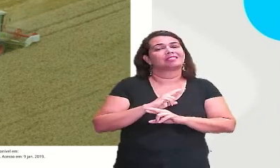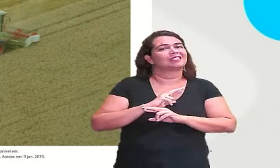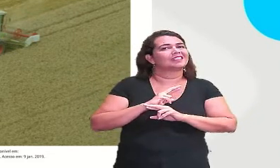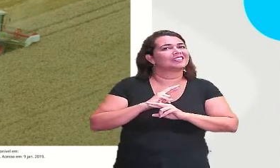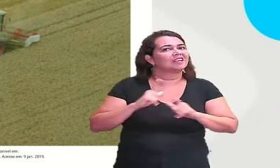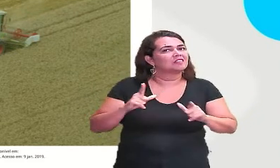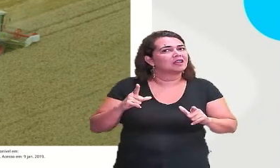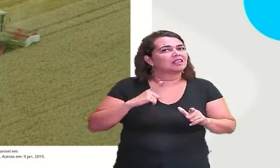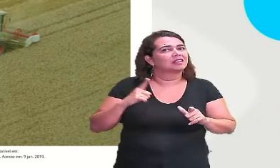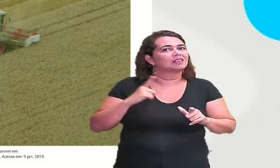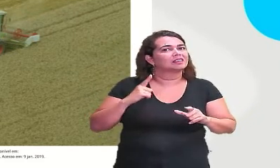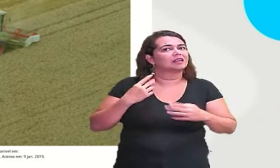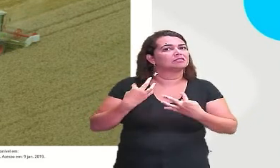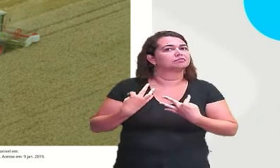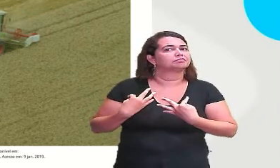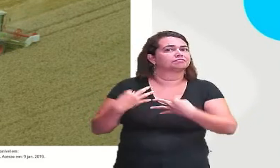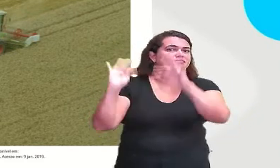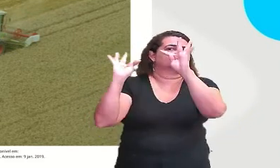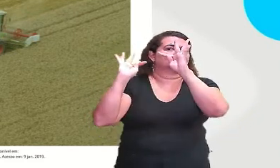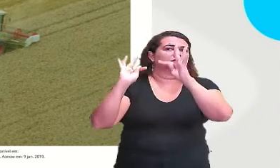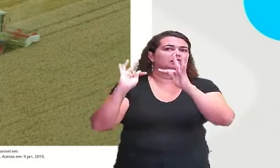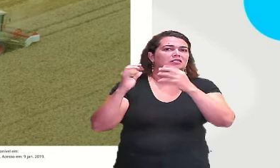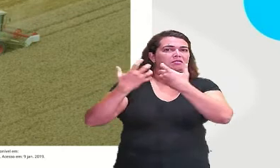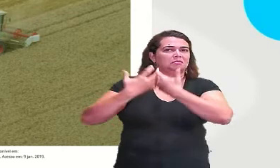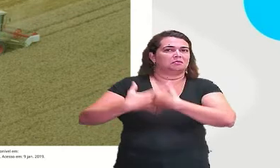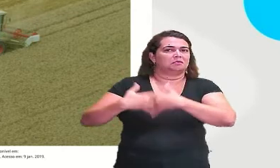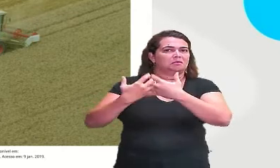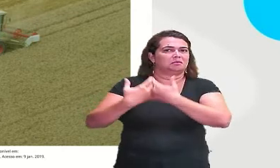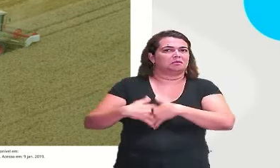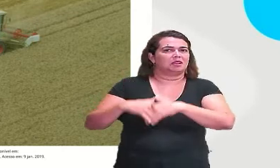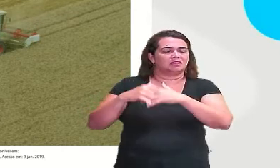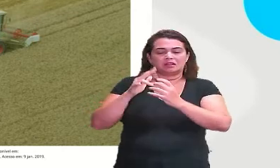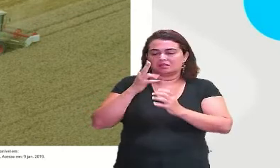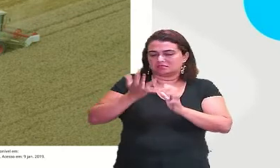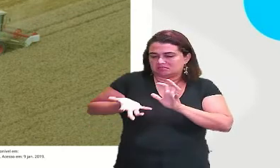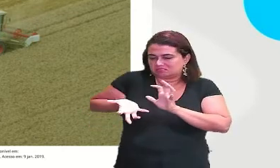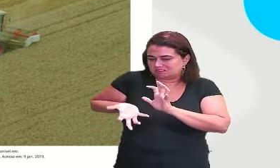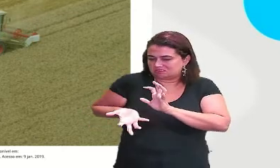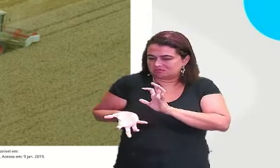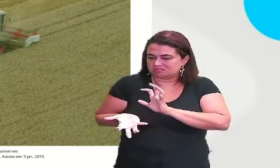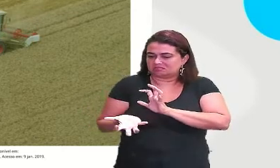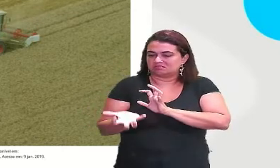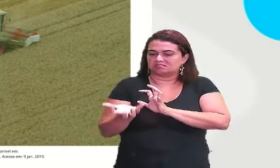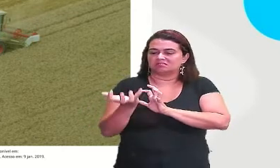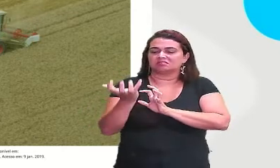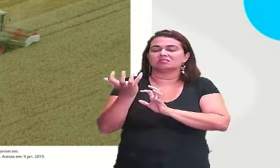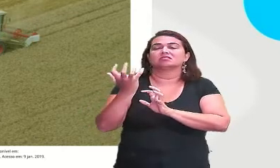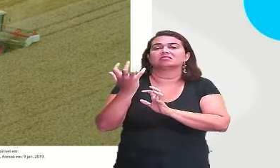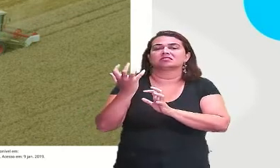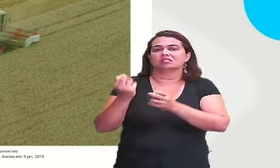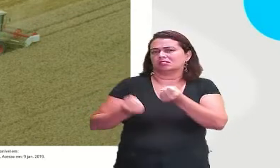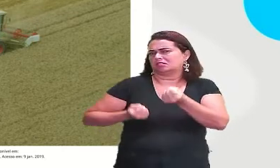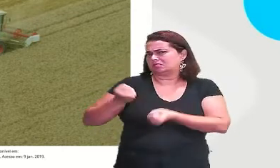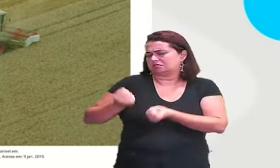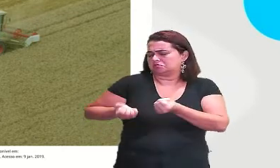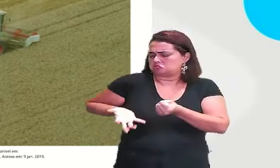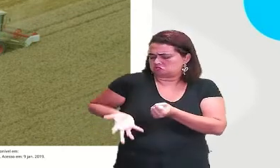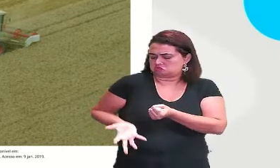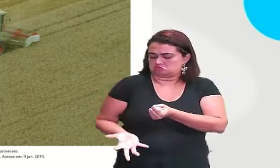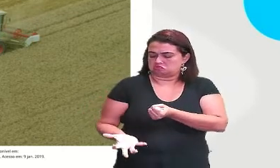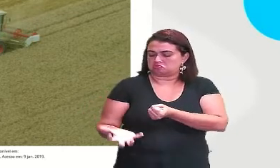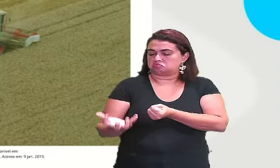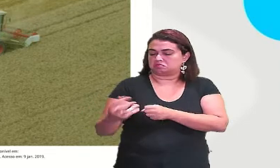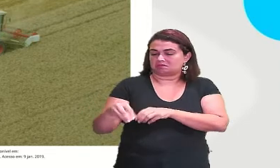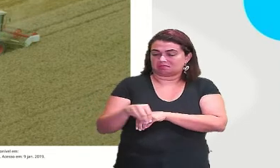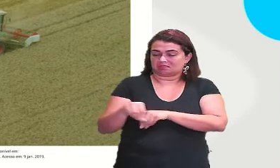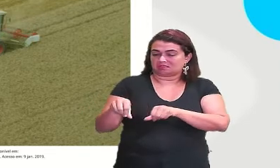a presença da tecnologia de uma espécie de máquina que não precisa mais, né,